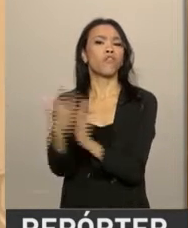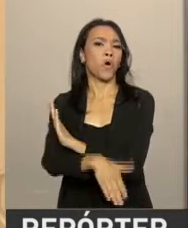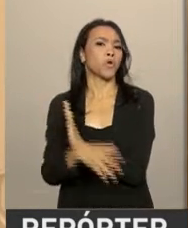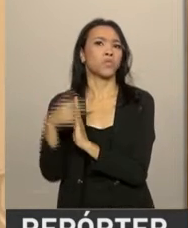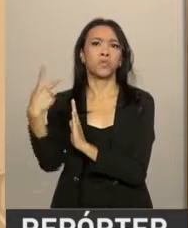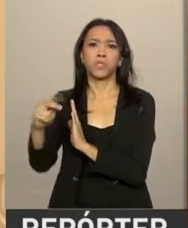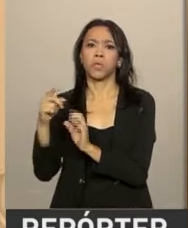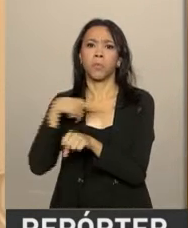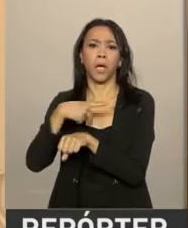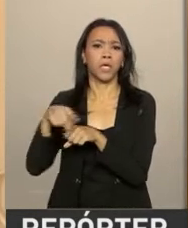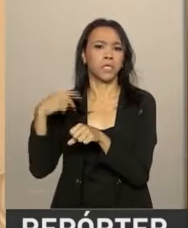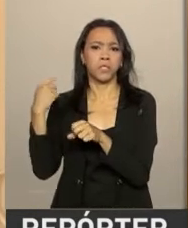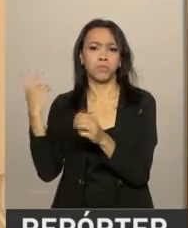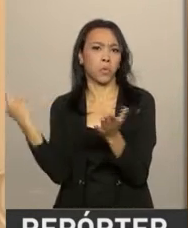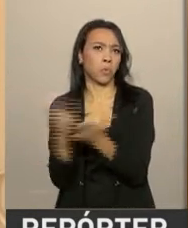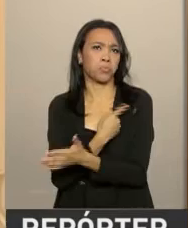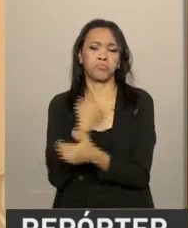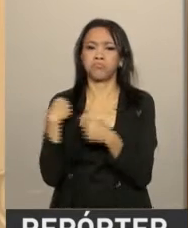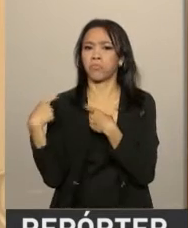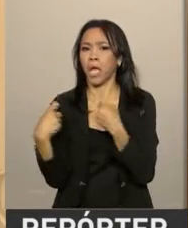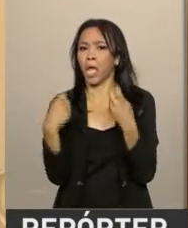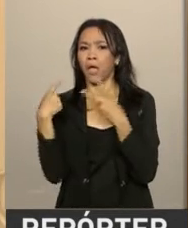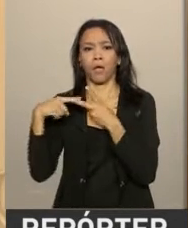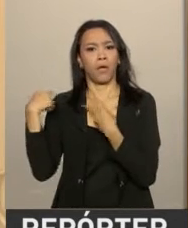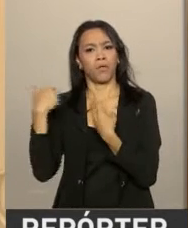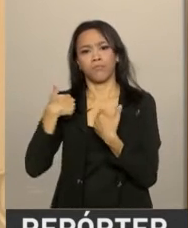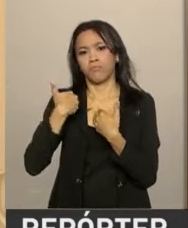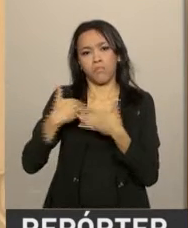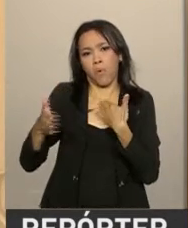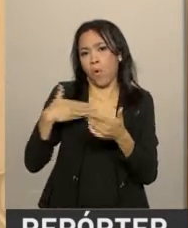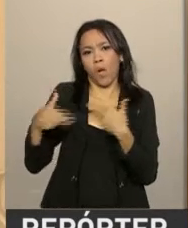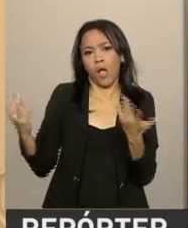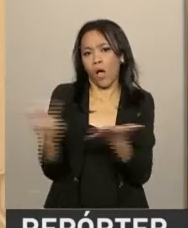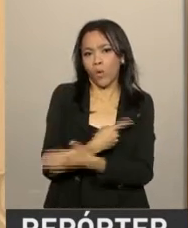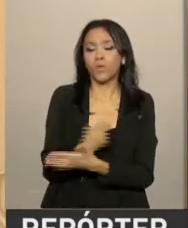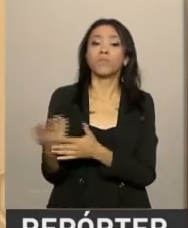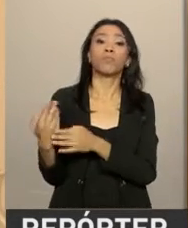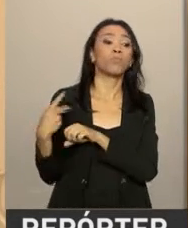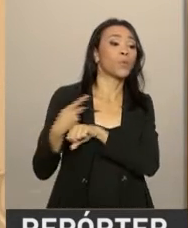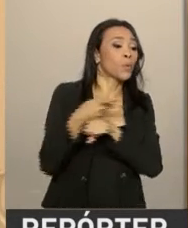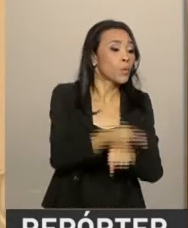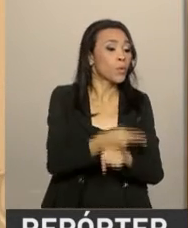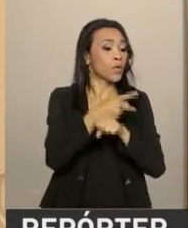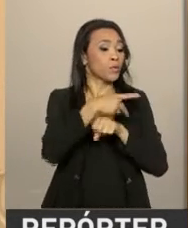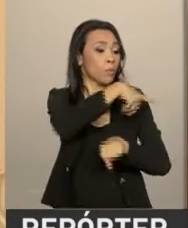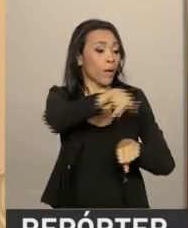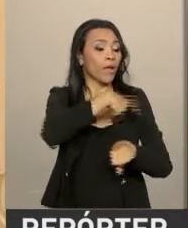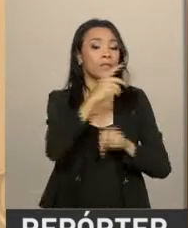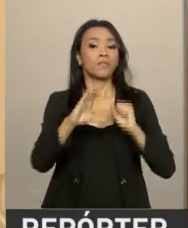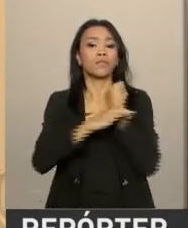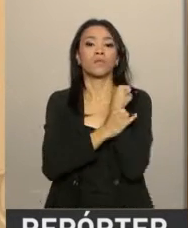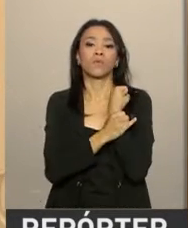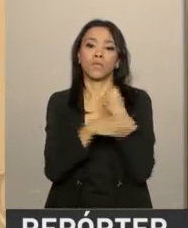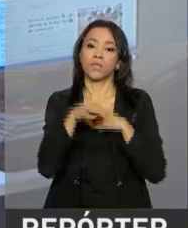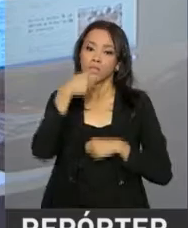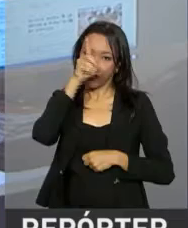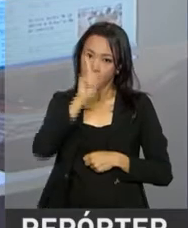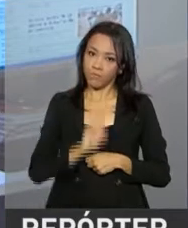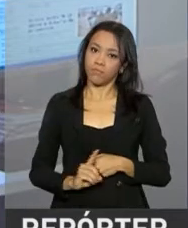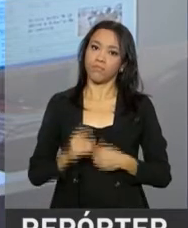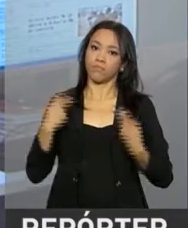algum motivo, ele procura liberdade, ele procura segurança, ele procura o resgate da sua